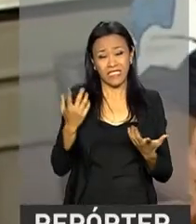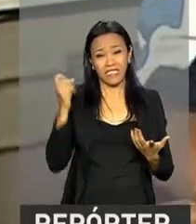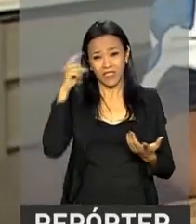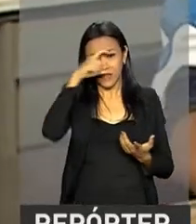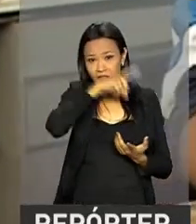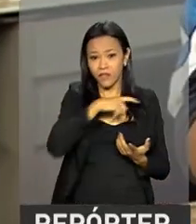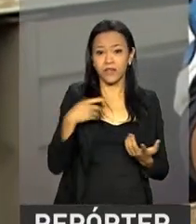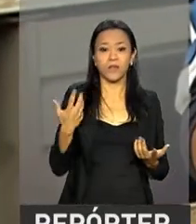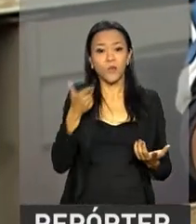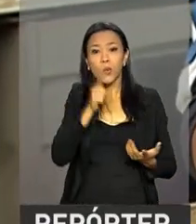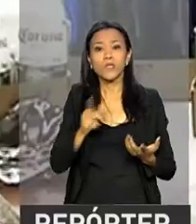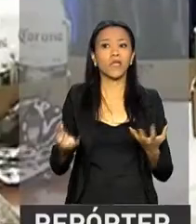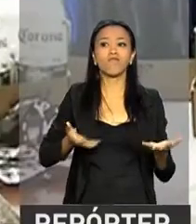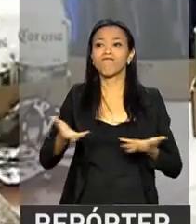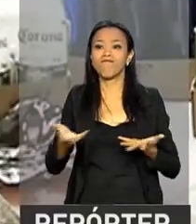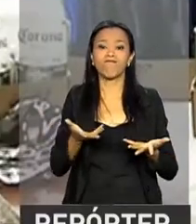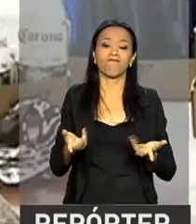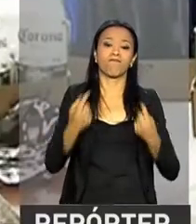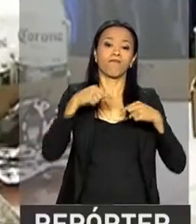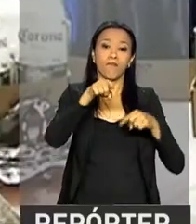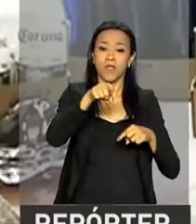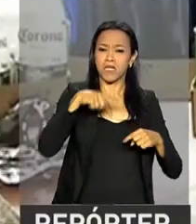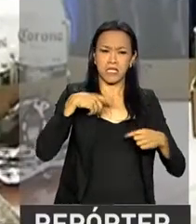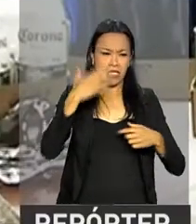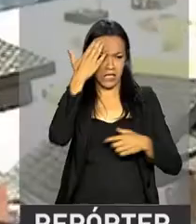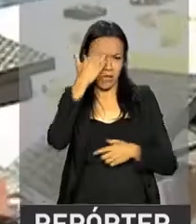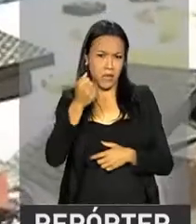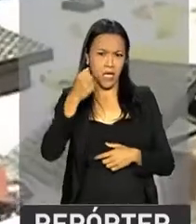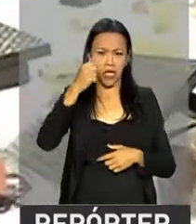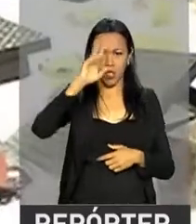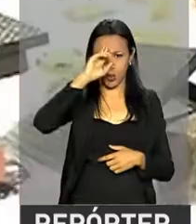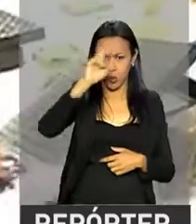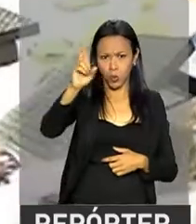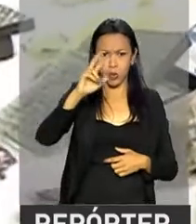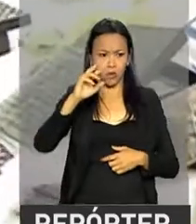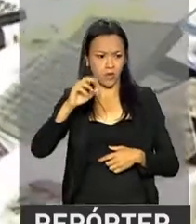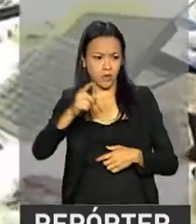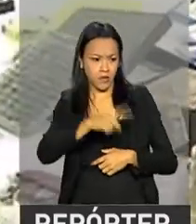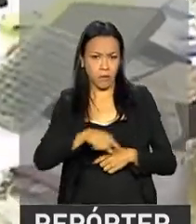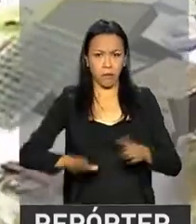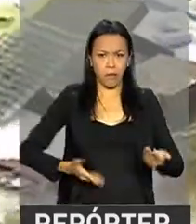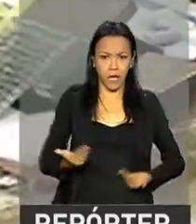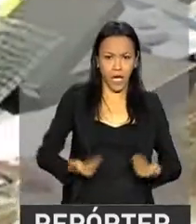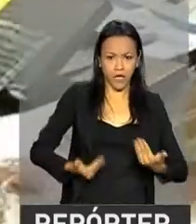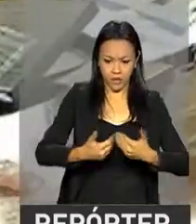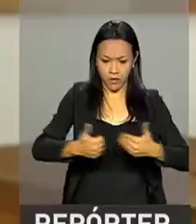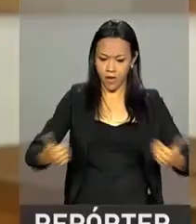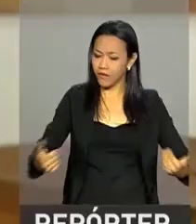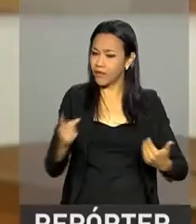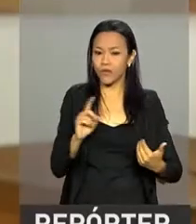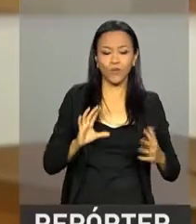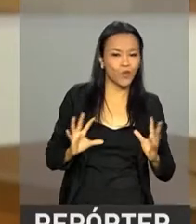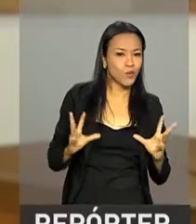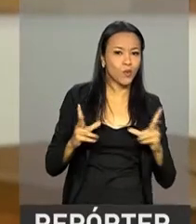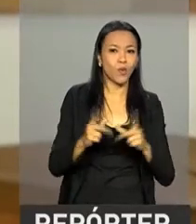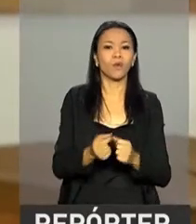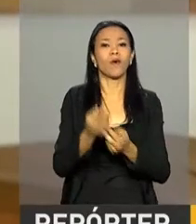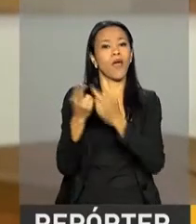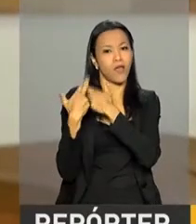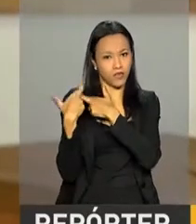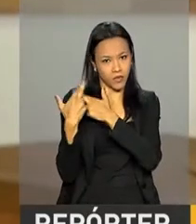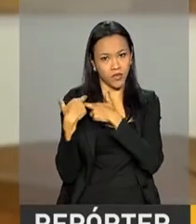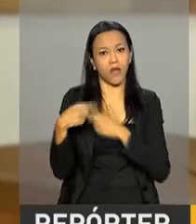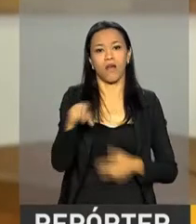solidária não há separação patrão e empregado todos são donos e responsáveis pelo negócio o brasileiro ele é